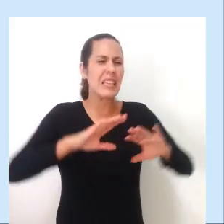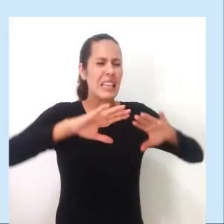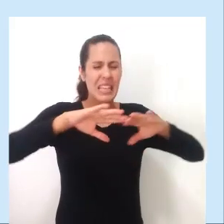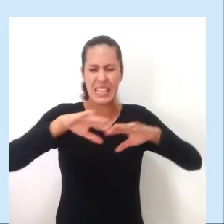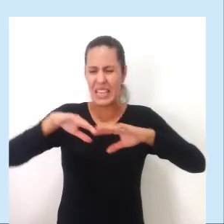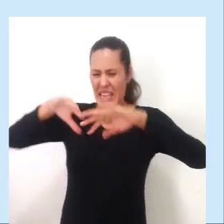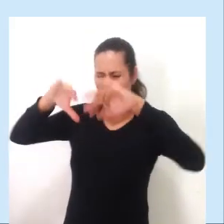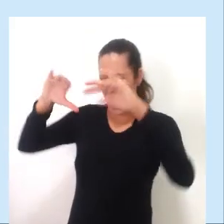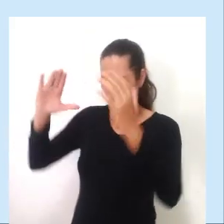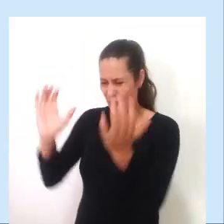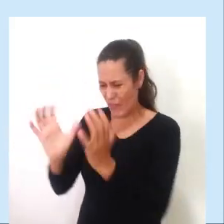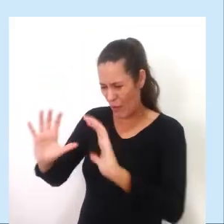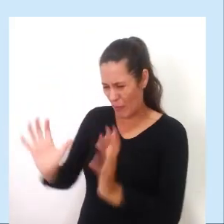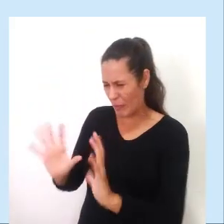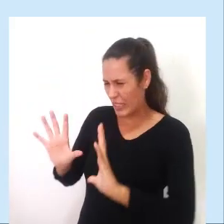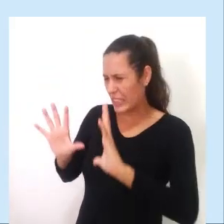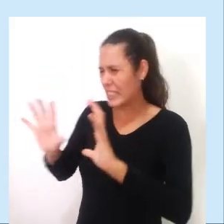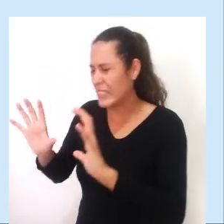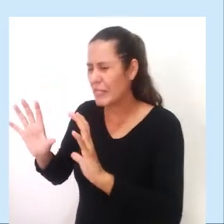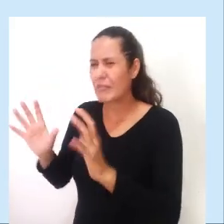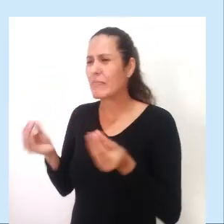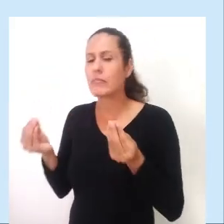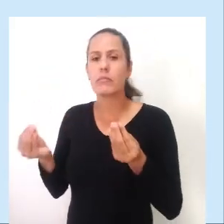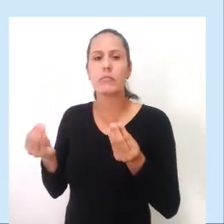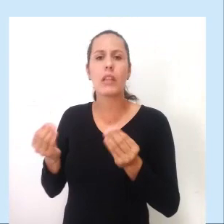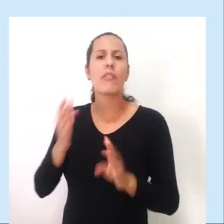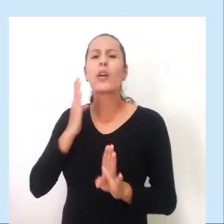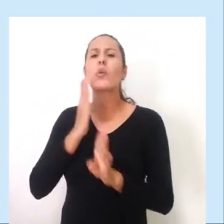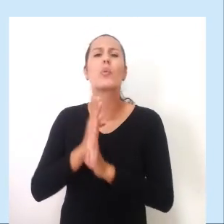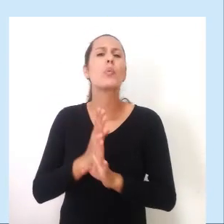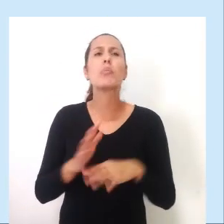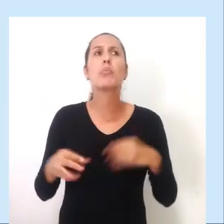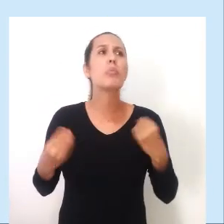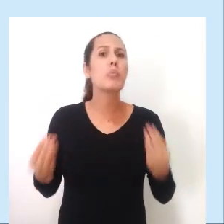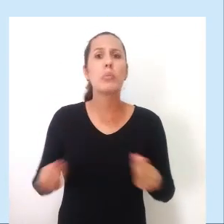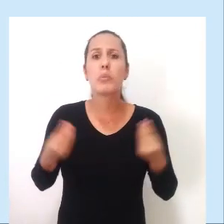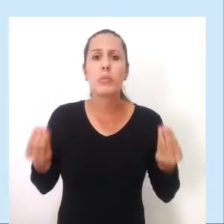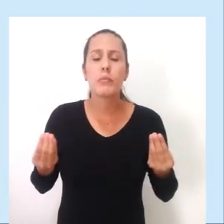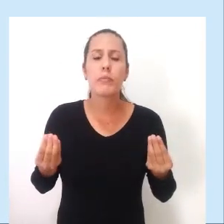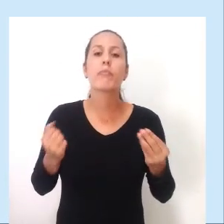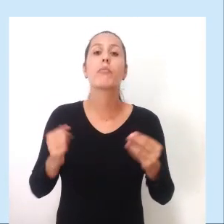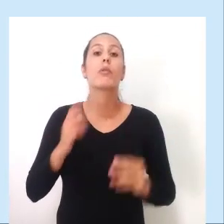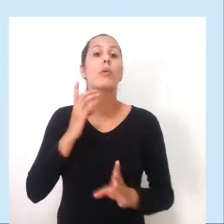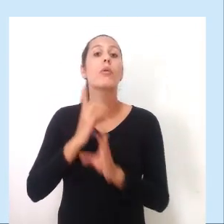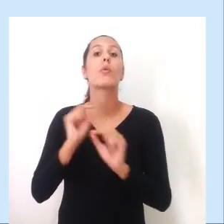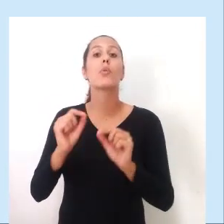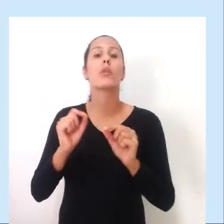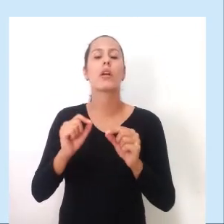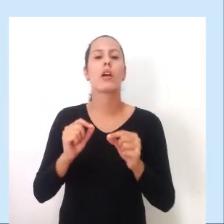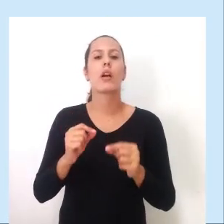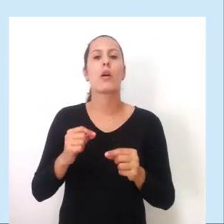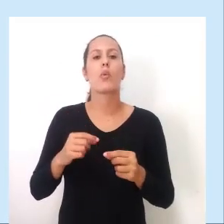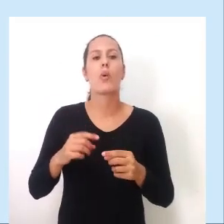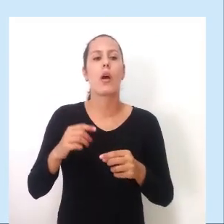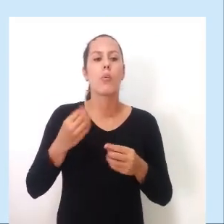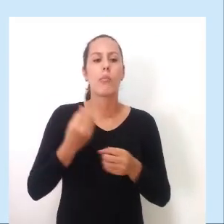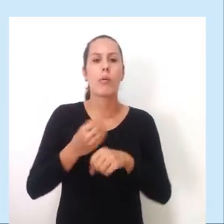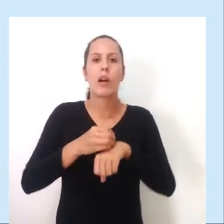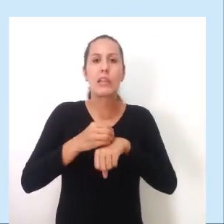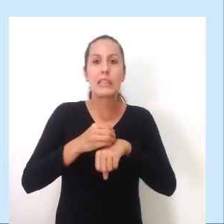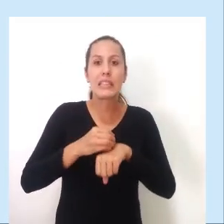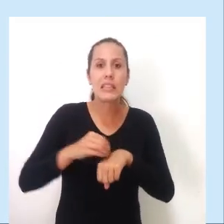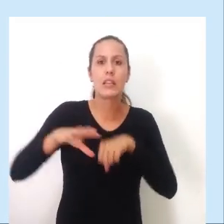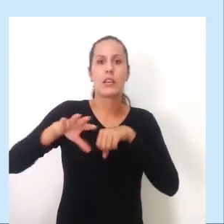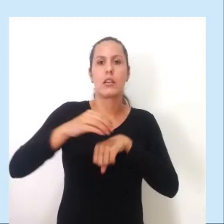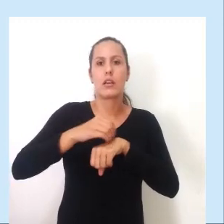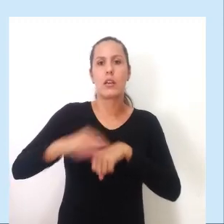forma impressa na rocha. E ele vai encontrar o que assim, Dantas? ele pode encontrar um vestígio de